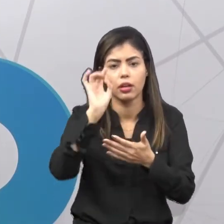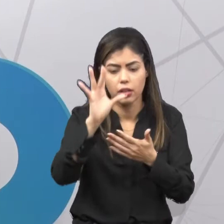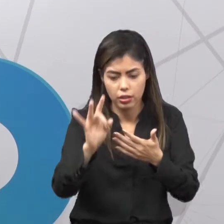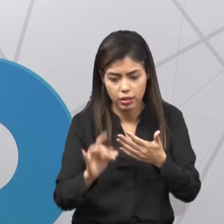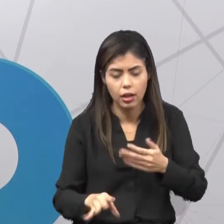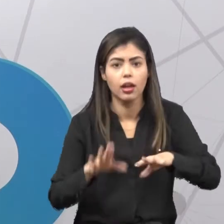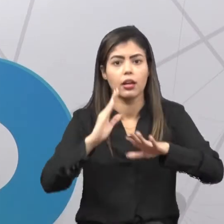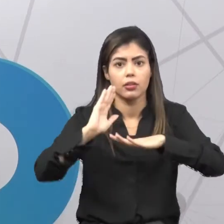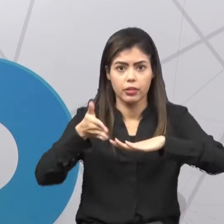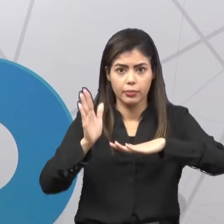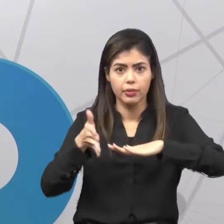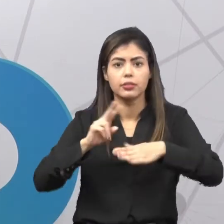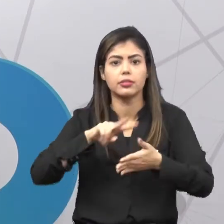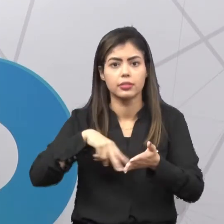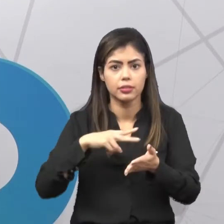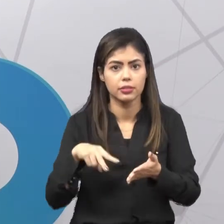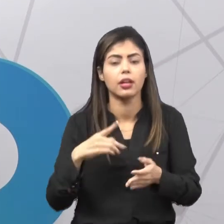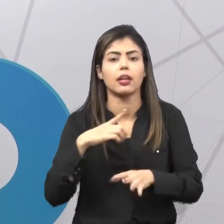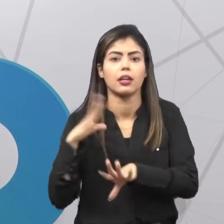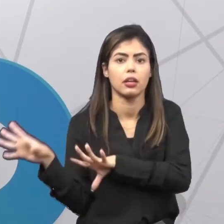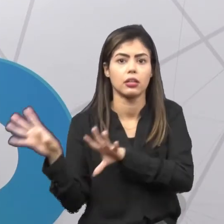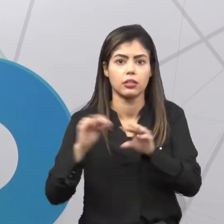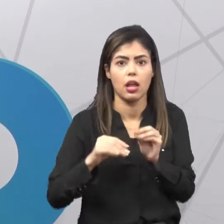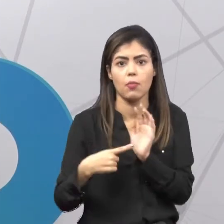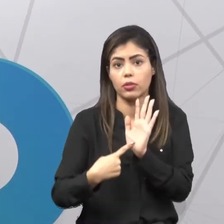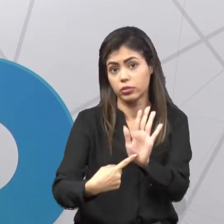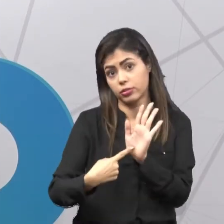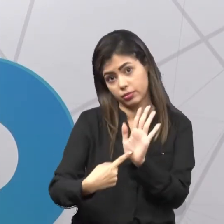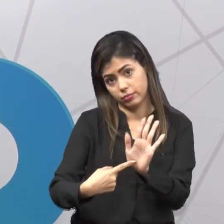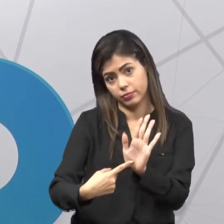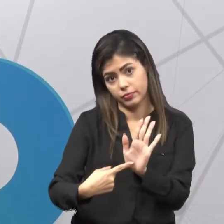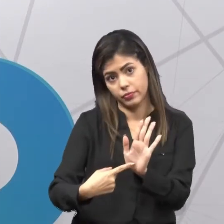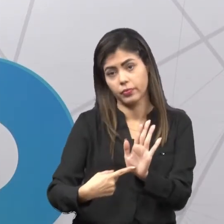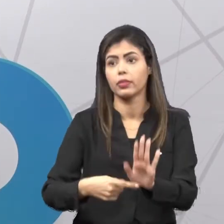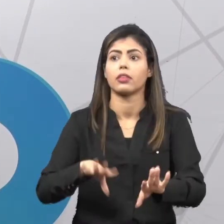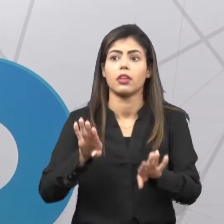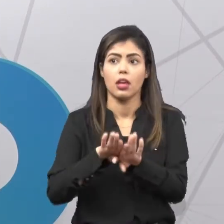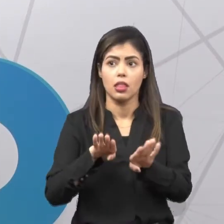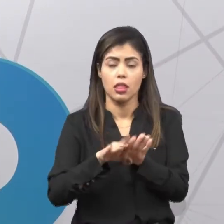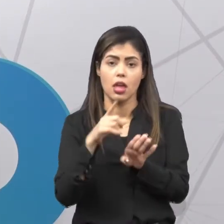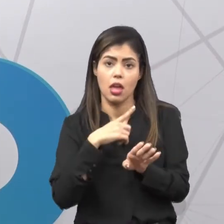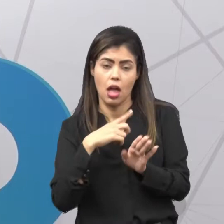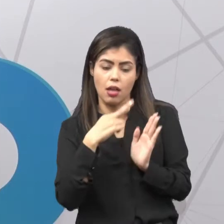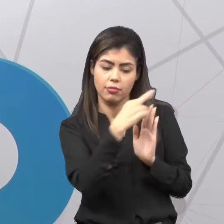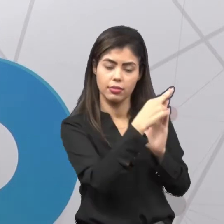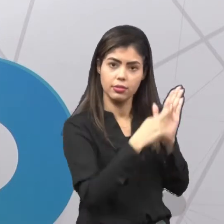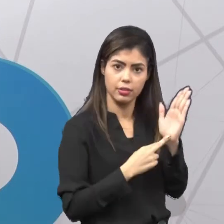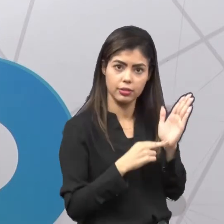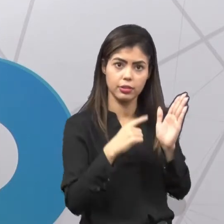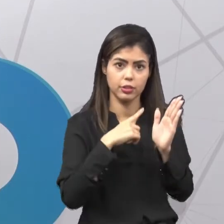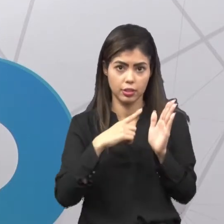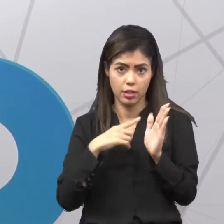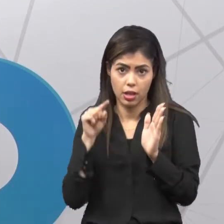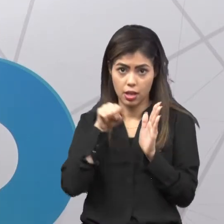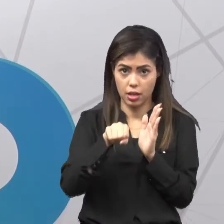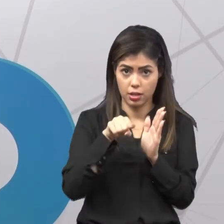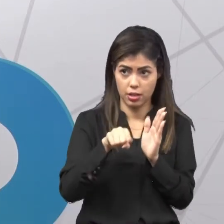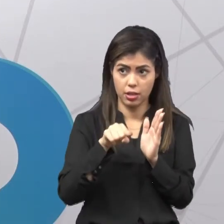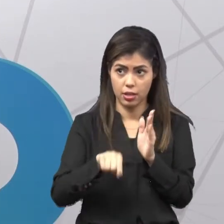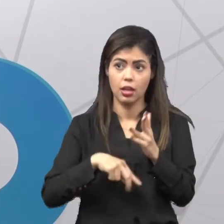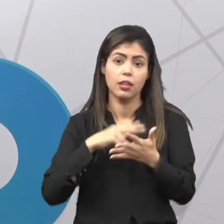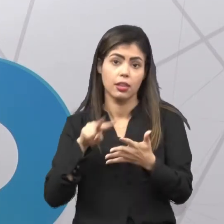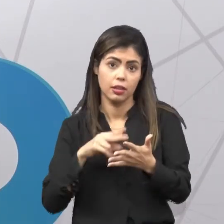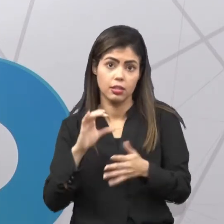dança contemporânea, ela vem mostrando que na dança contemporânea, as regras que existiam na